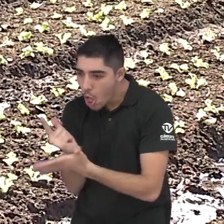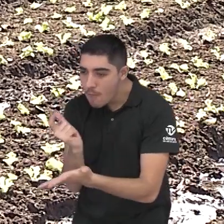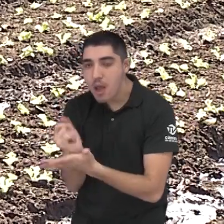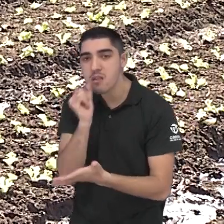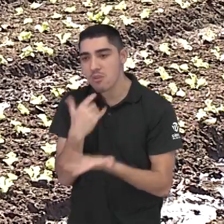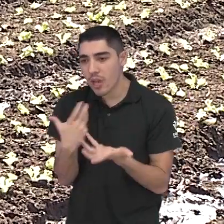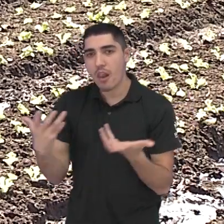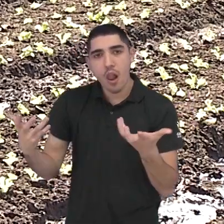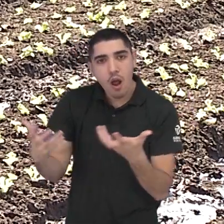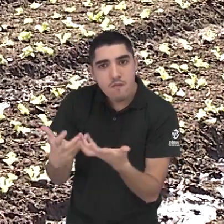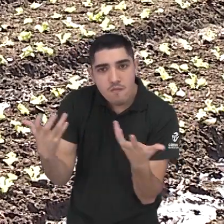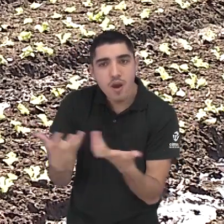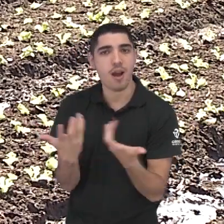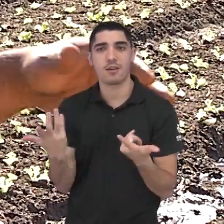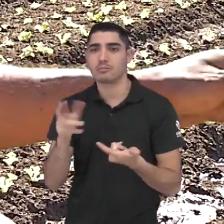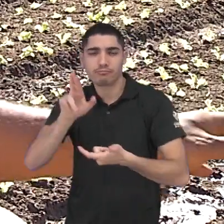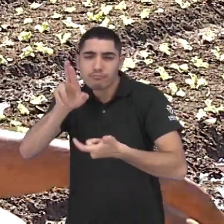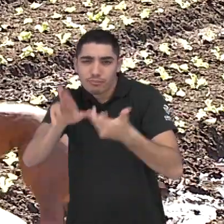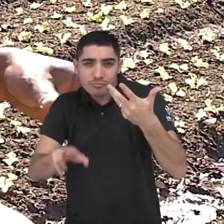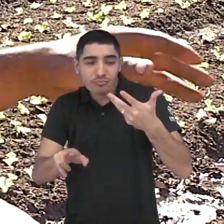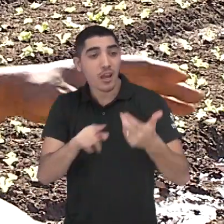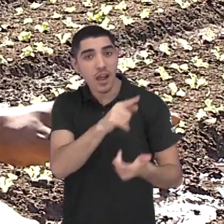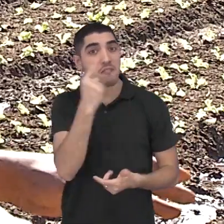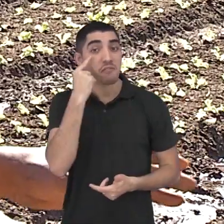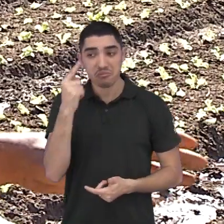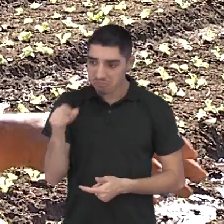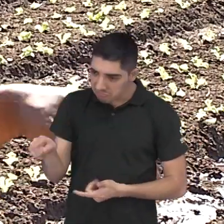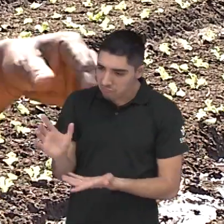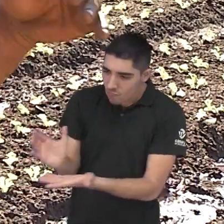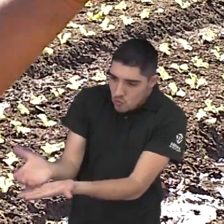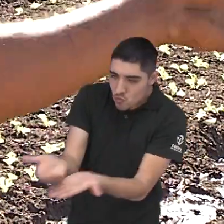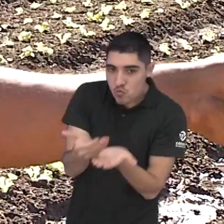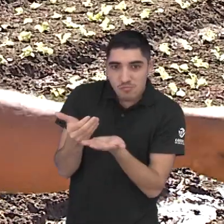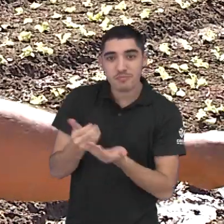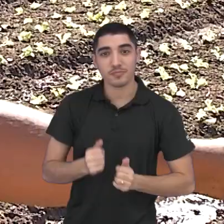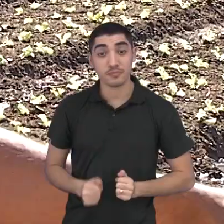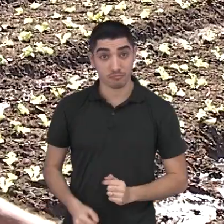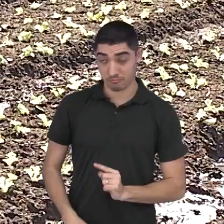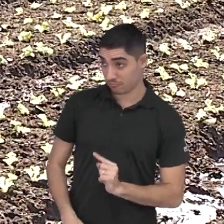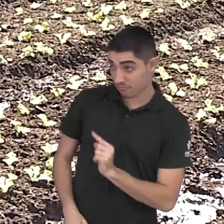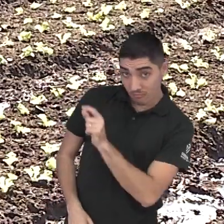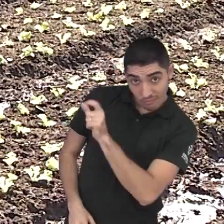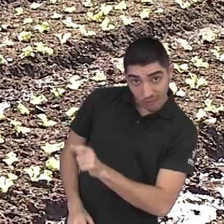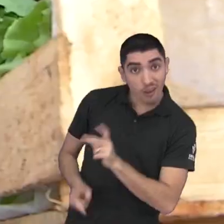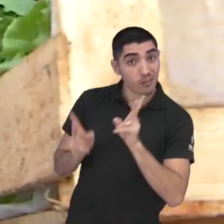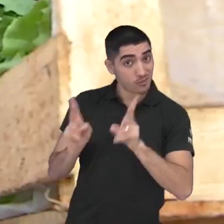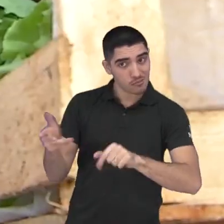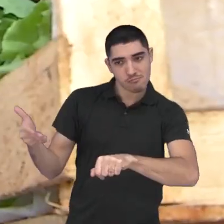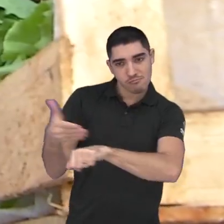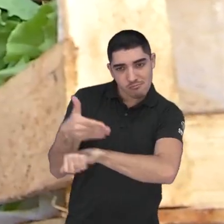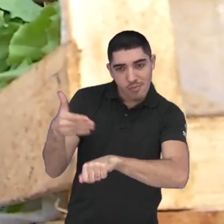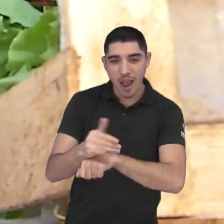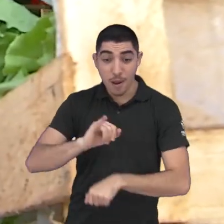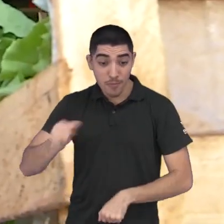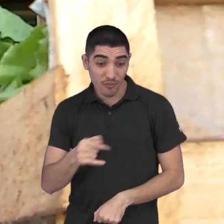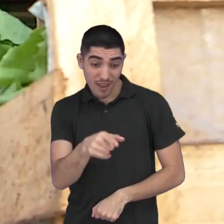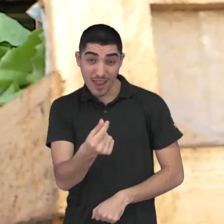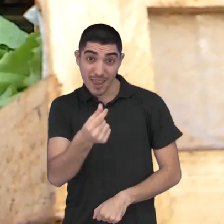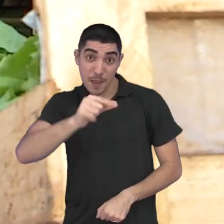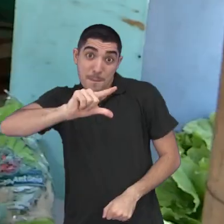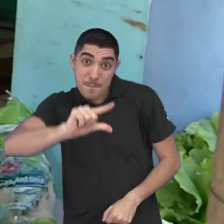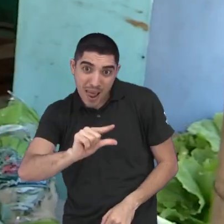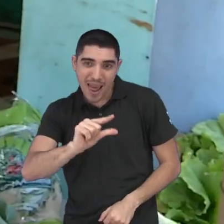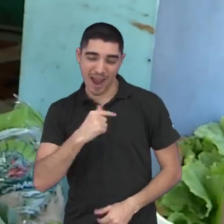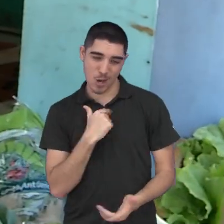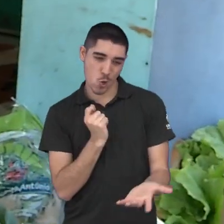conhecer daí a gente vem eles fala ah eu quero um alface Quero alguma coisinha assim da eles vem vê a gente colhendo a kenis está sempre